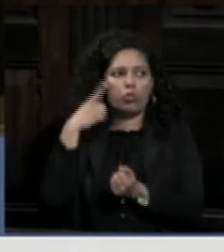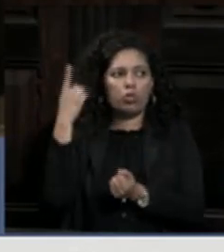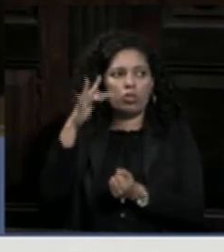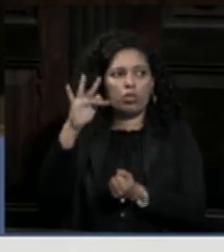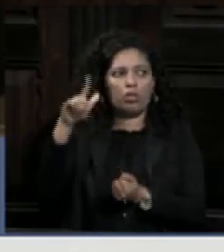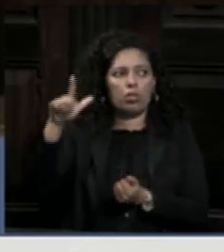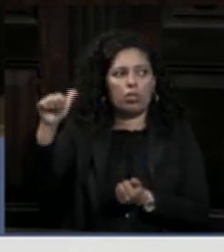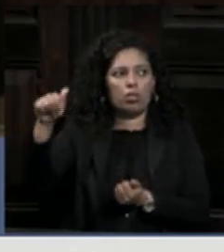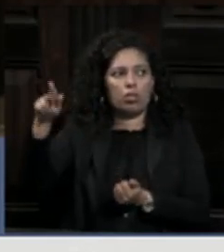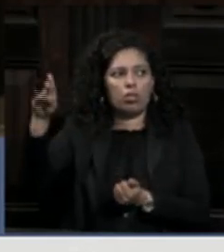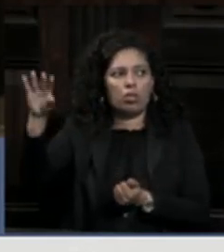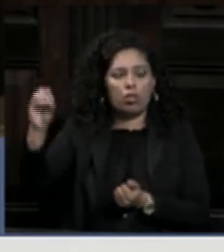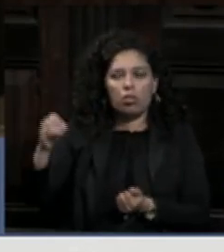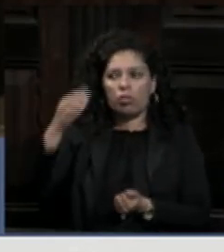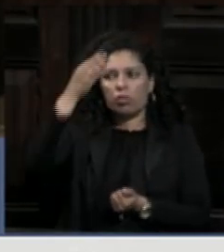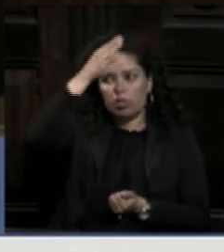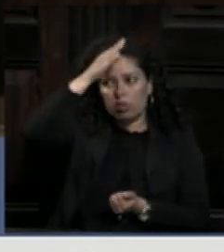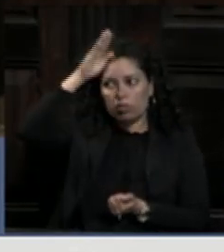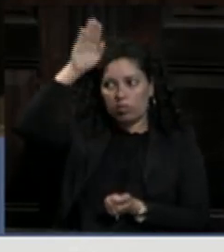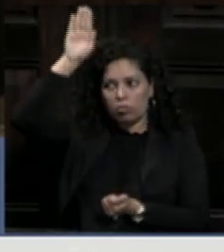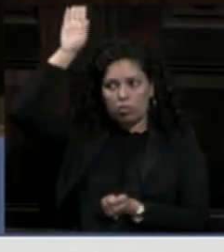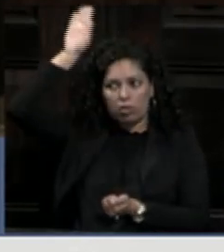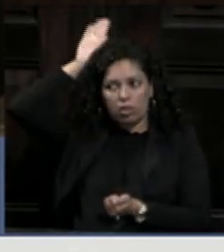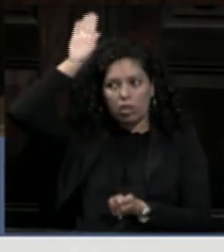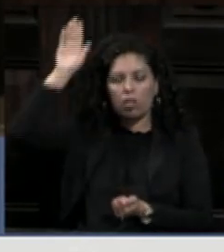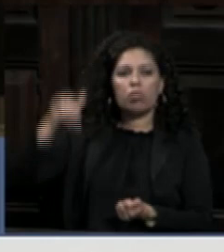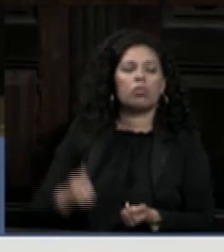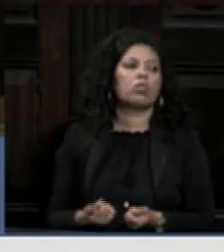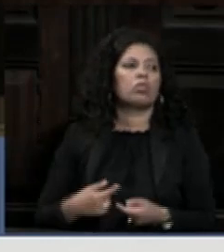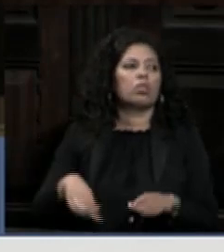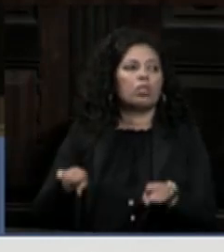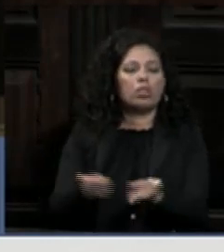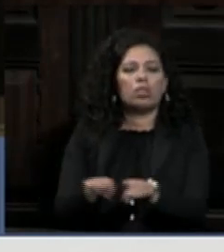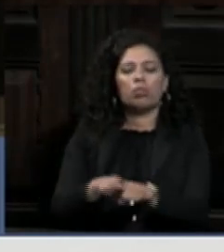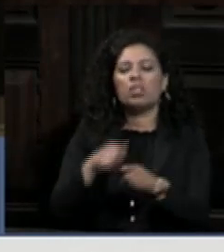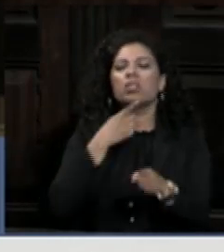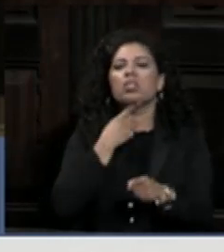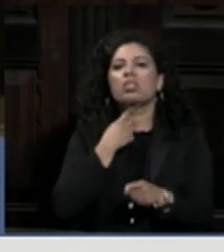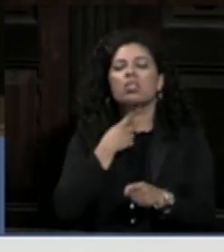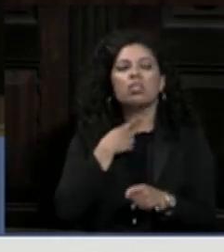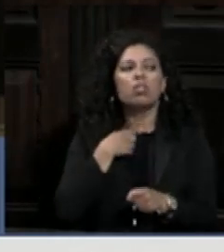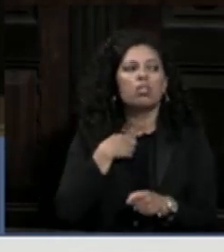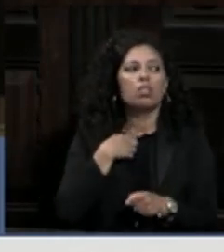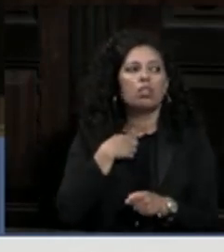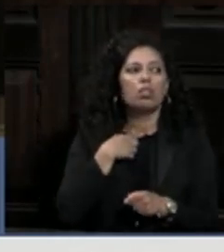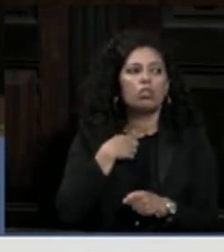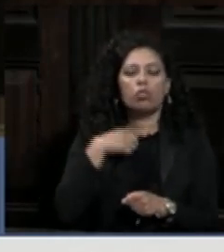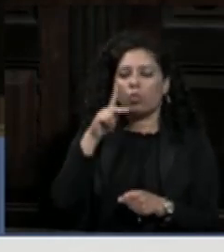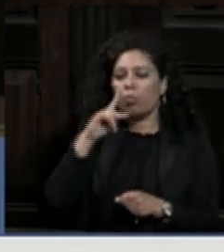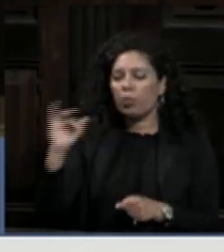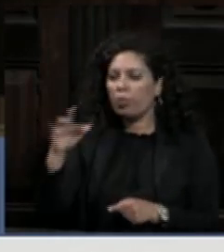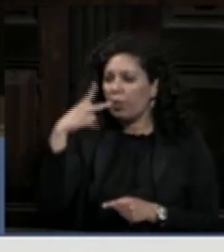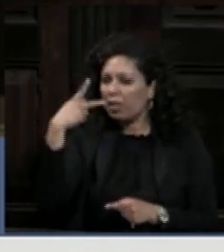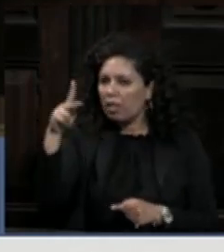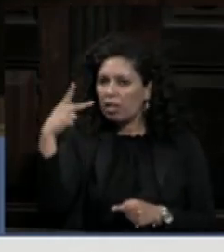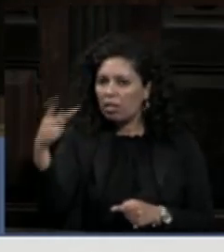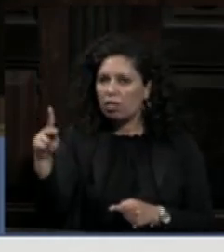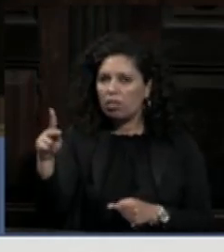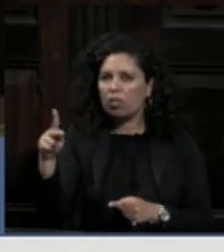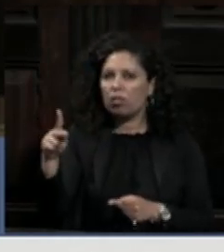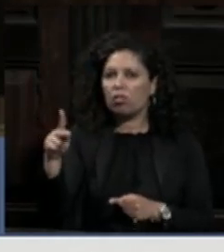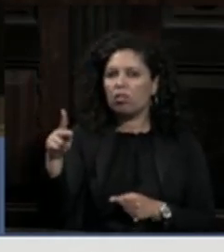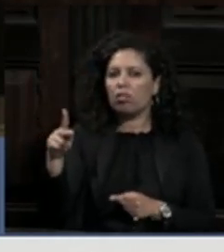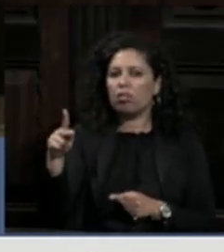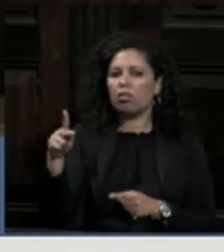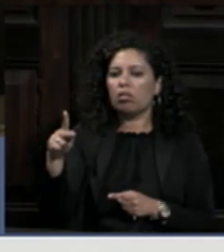bolsonaro que aqui esteve em plenário desejando de fato que o pai se recupere o mais